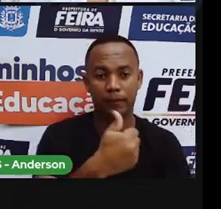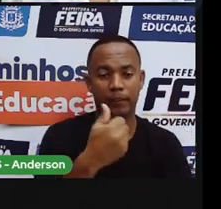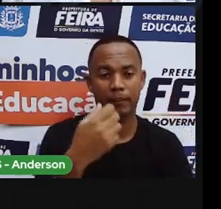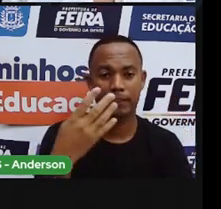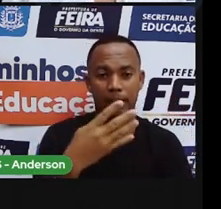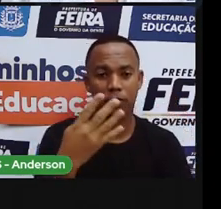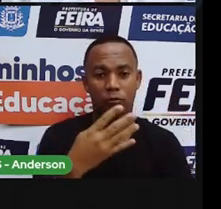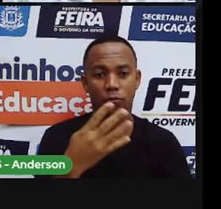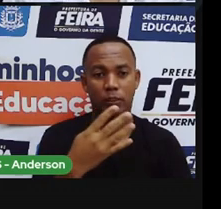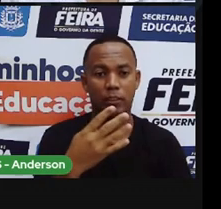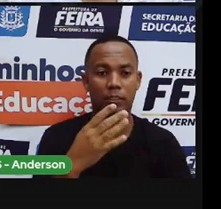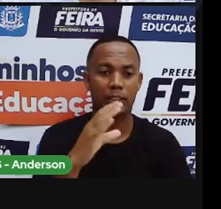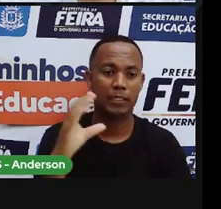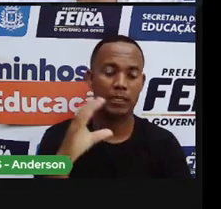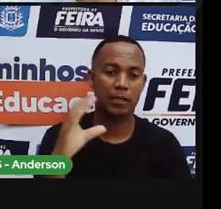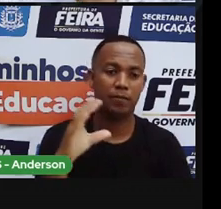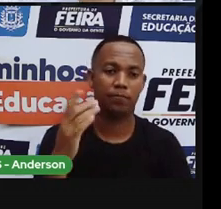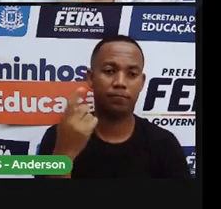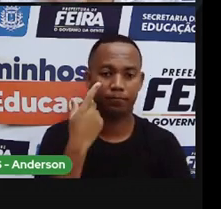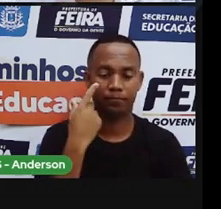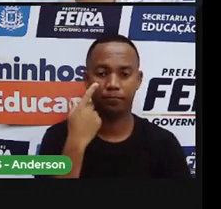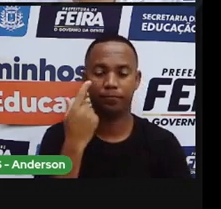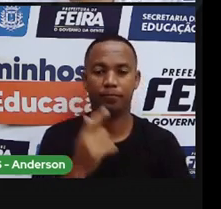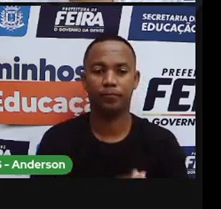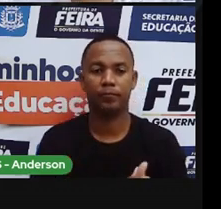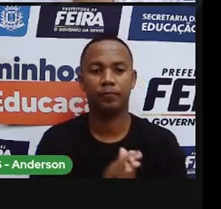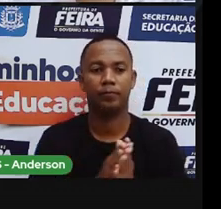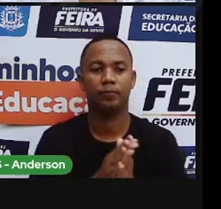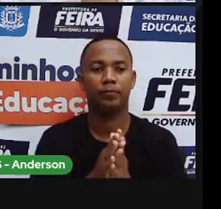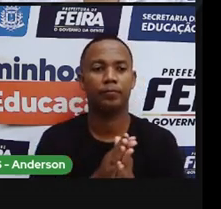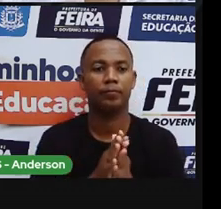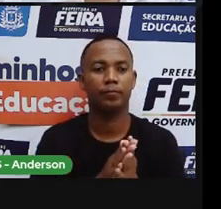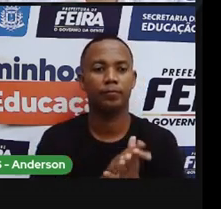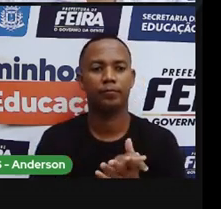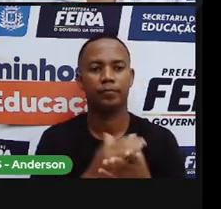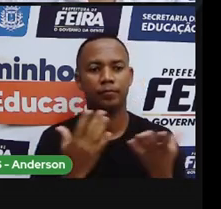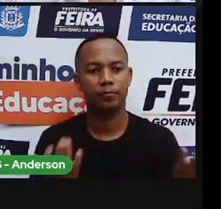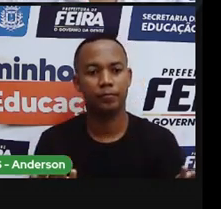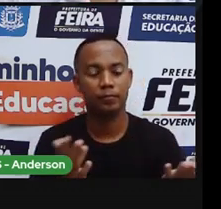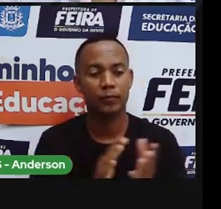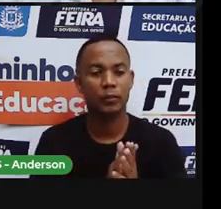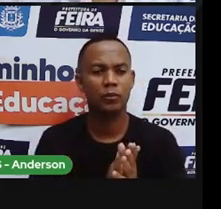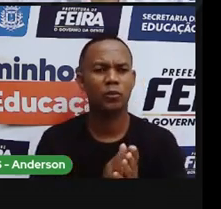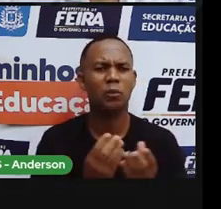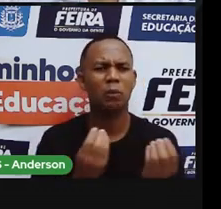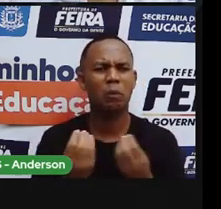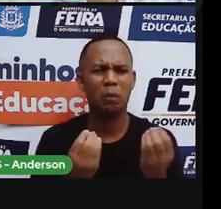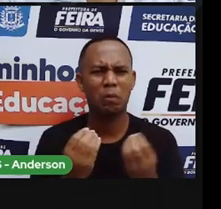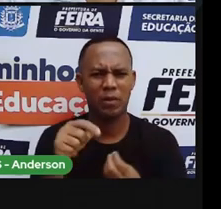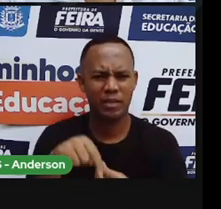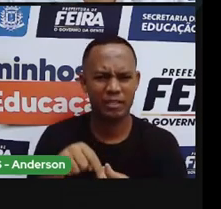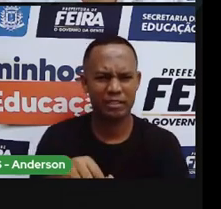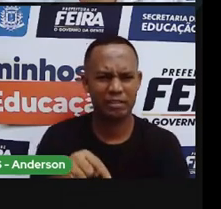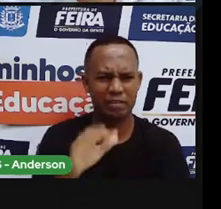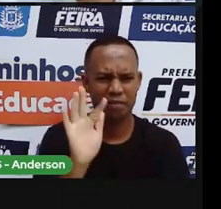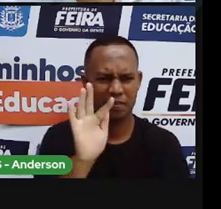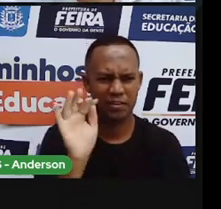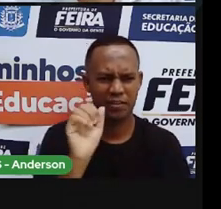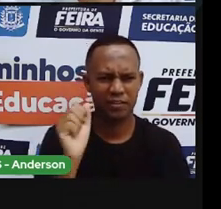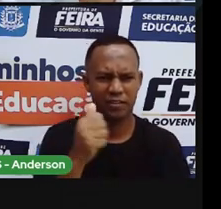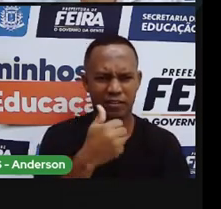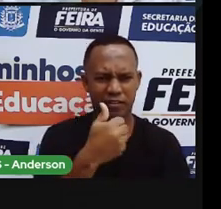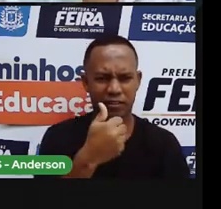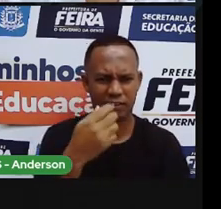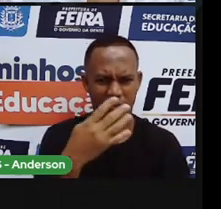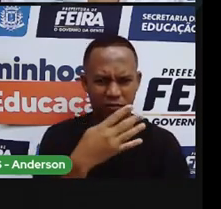está contando coisa que ela não sabe. Mentira. 14 graus, sim. Ah, mas pronto, em feira, a gente não chega em 14 graus, dificilmente isso vai